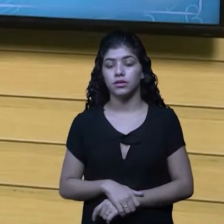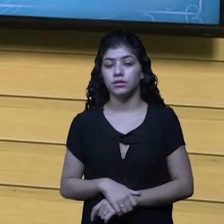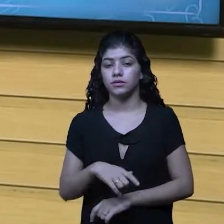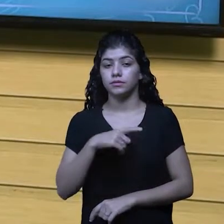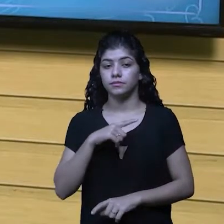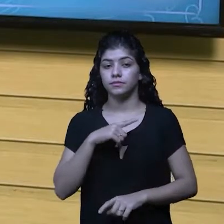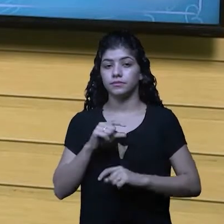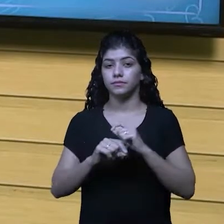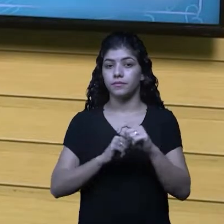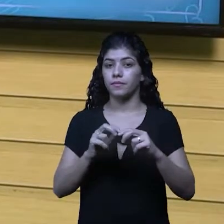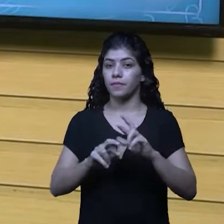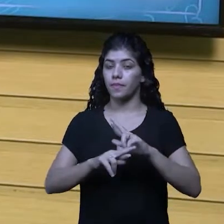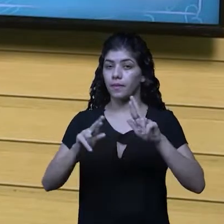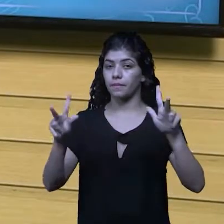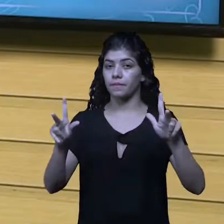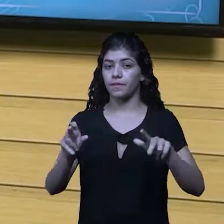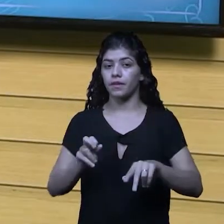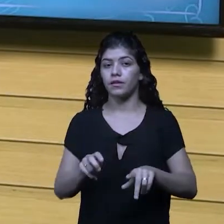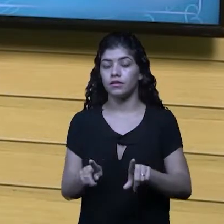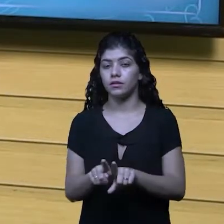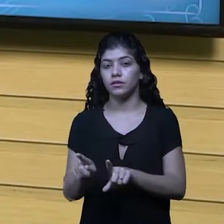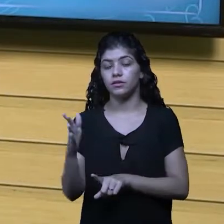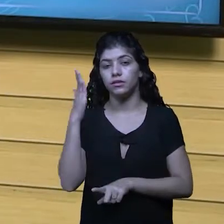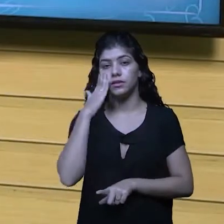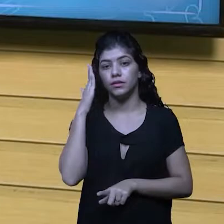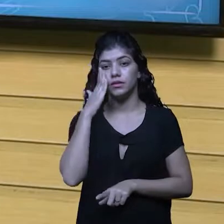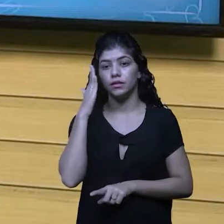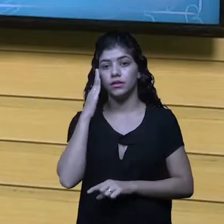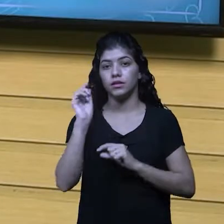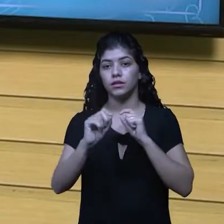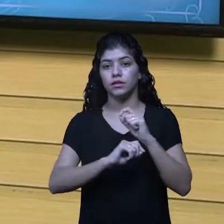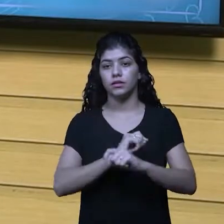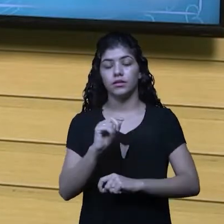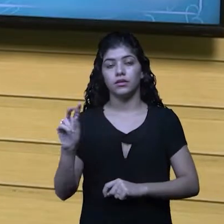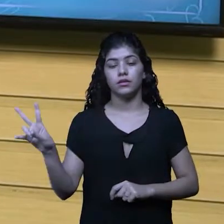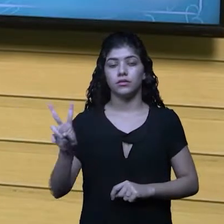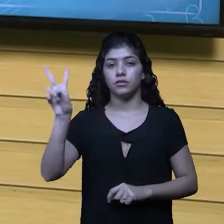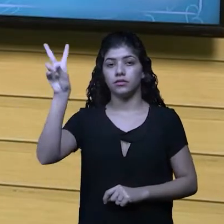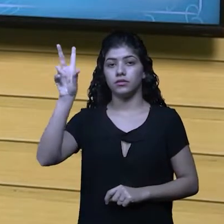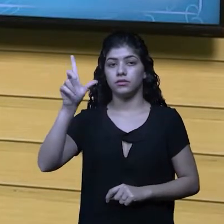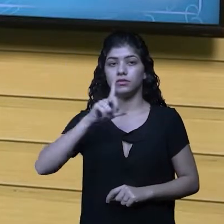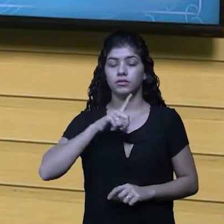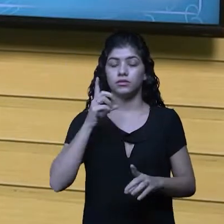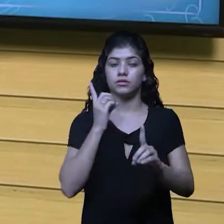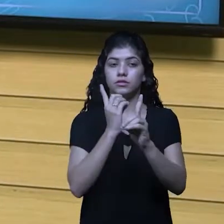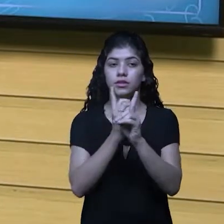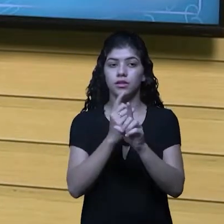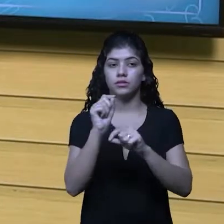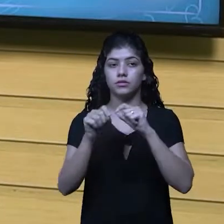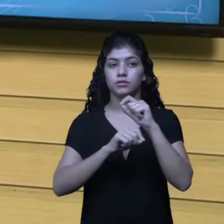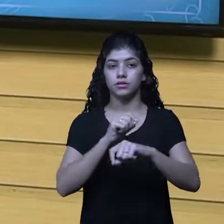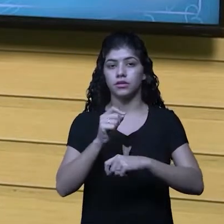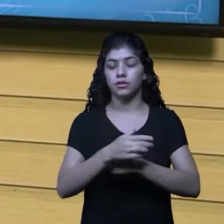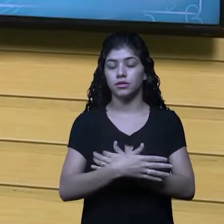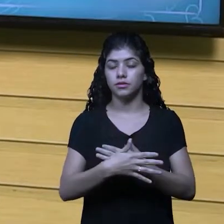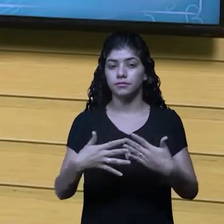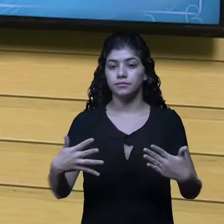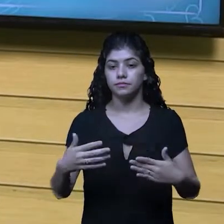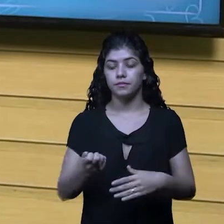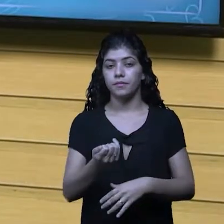resultar numa medida diferente. Vamos entender uma coisa. O valor numérico encontrado são os dados